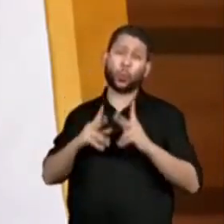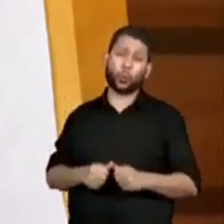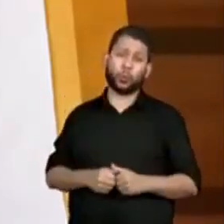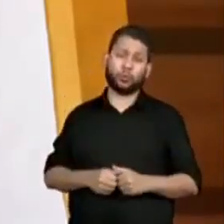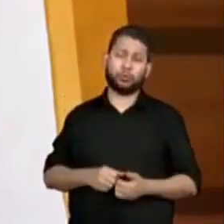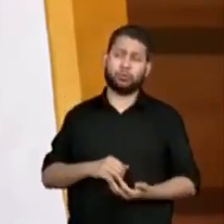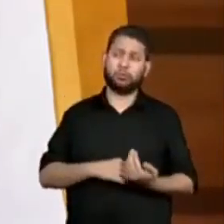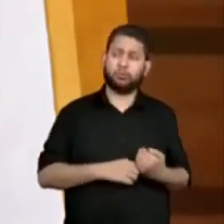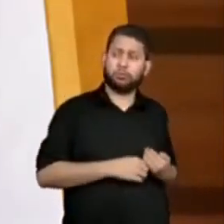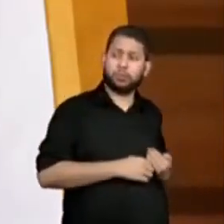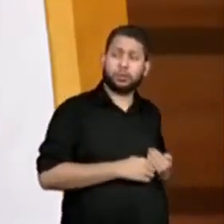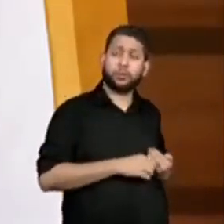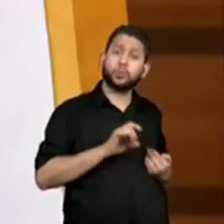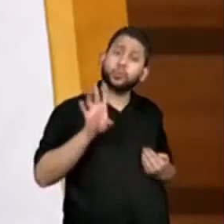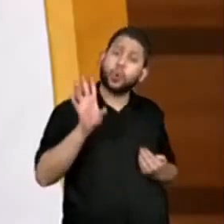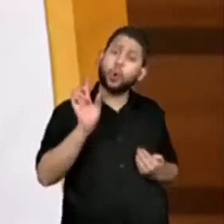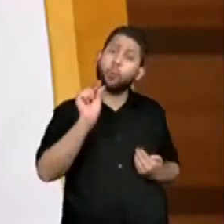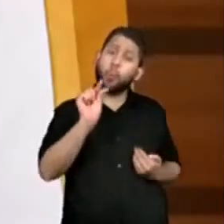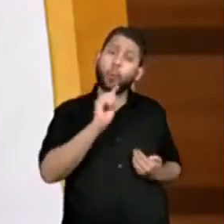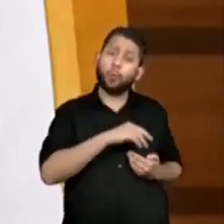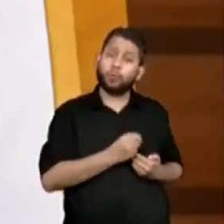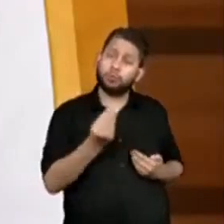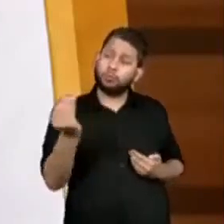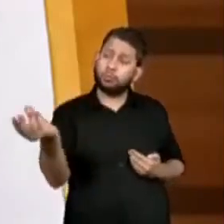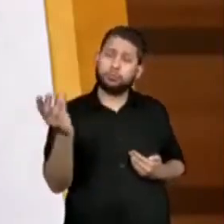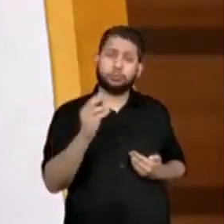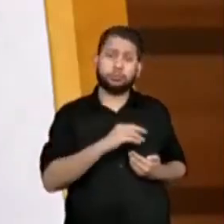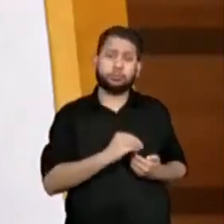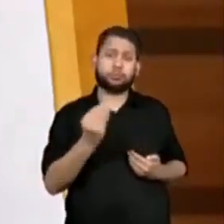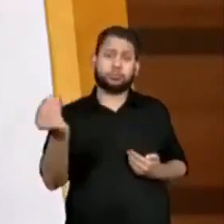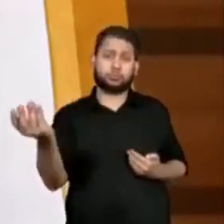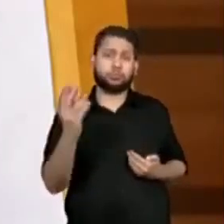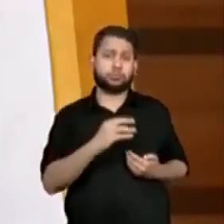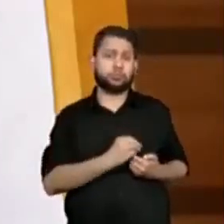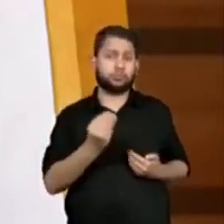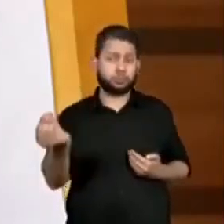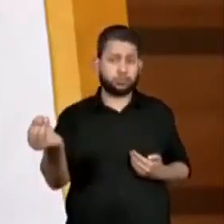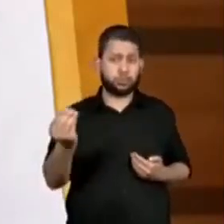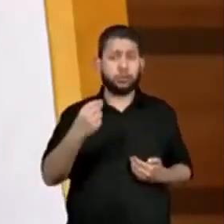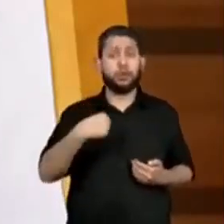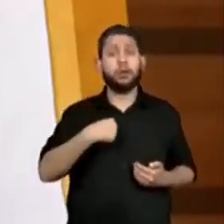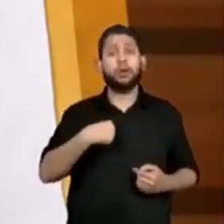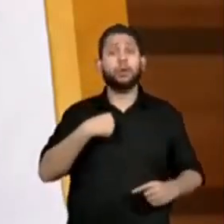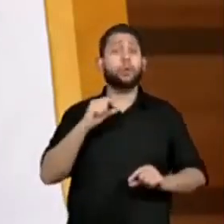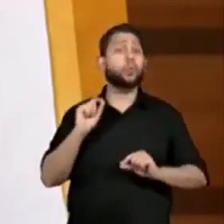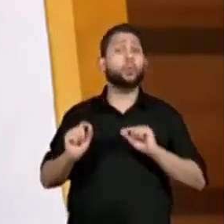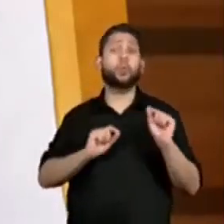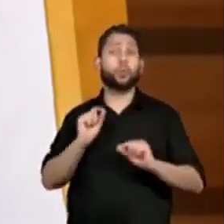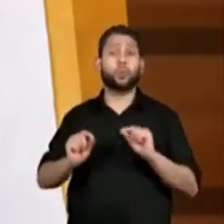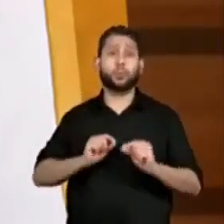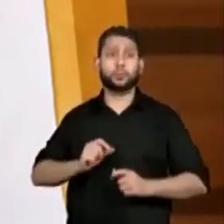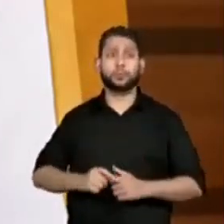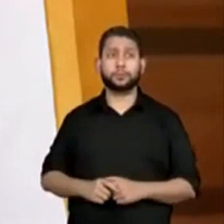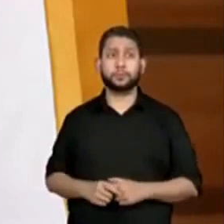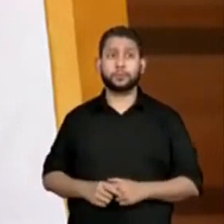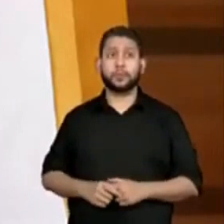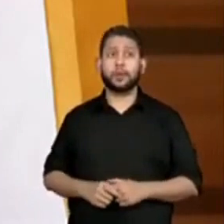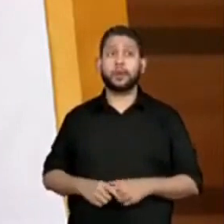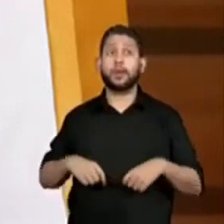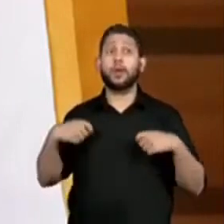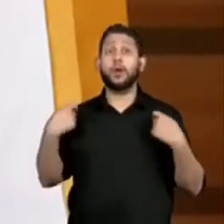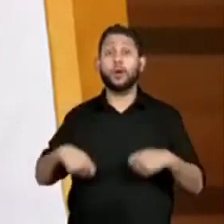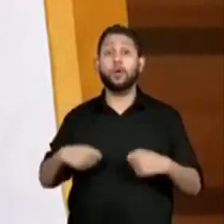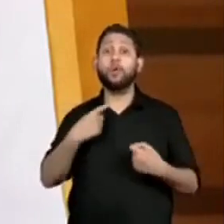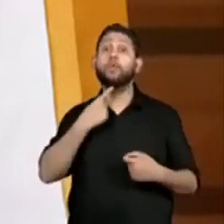viu nome errado as minhas balas que que eu vou fazer eu vou fazer diferente eu vou eu quero ficar com